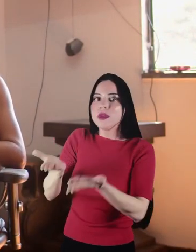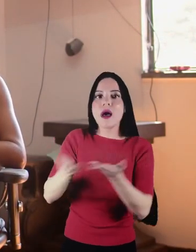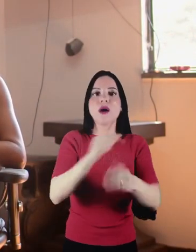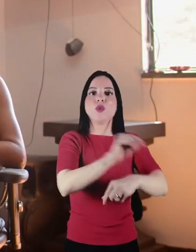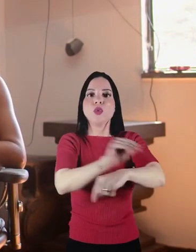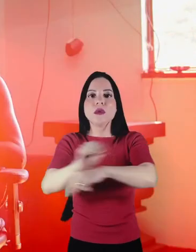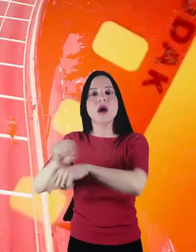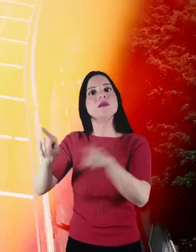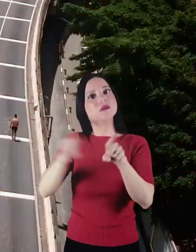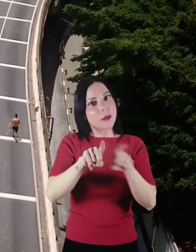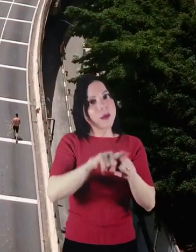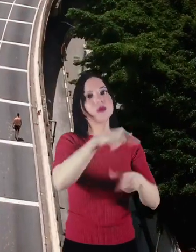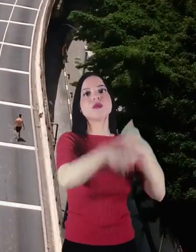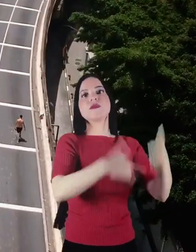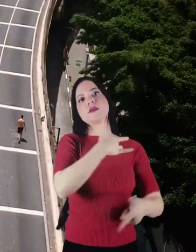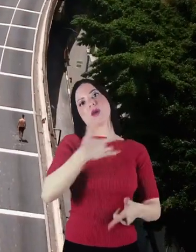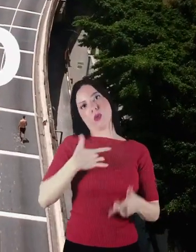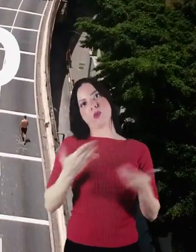de saúde, por exemplo.